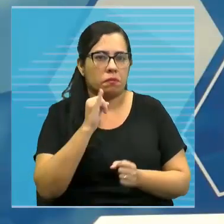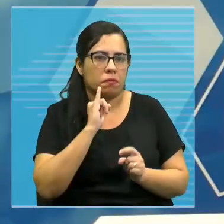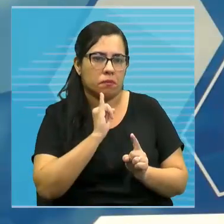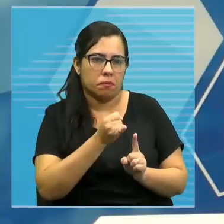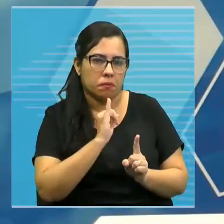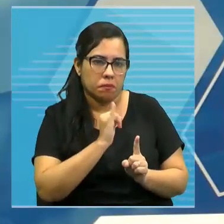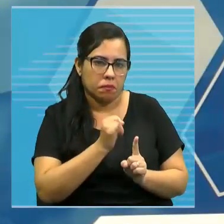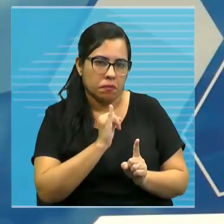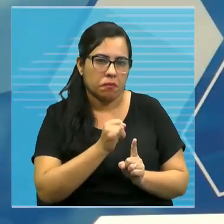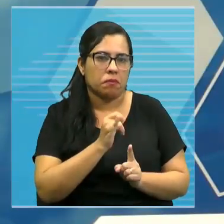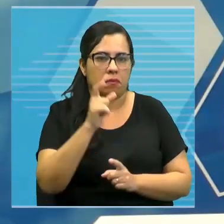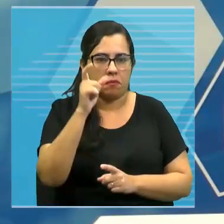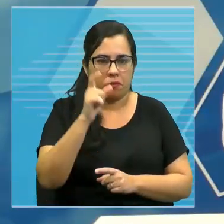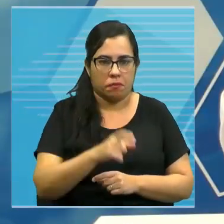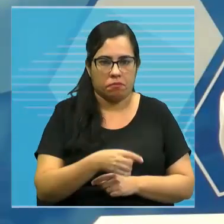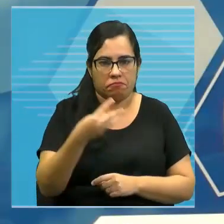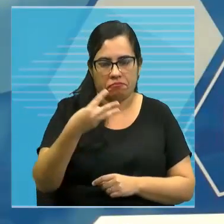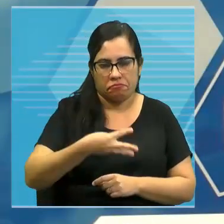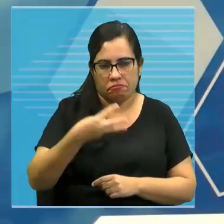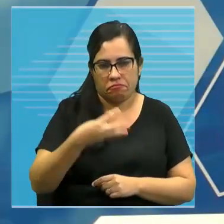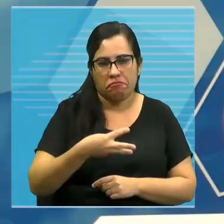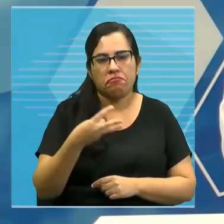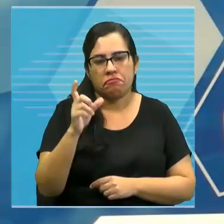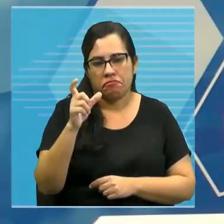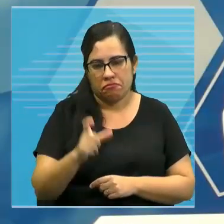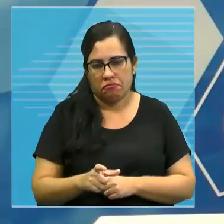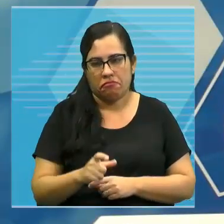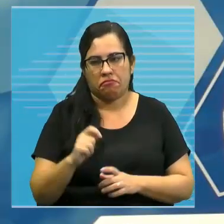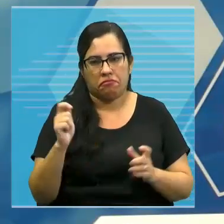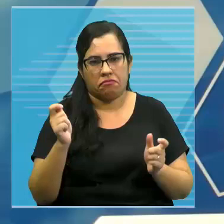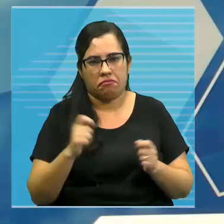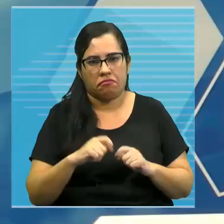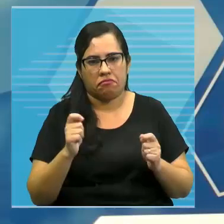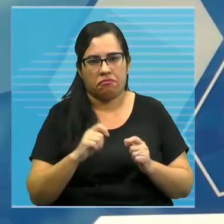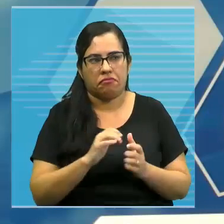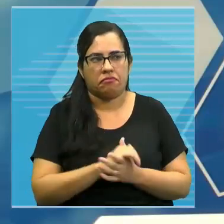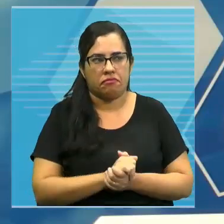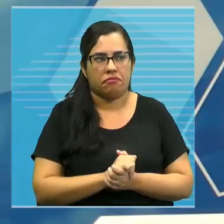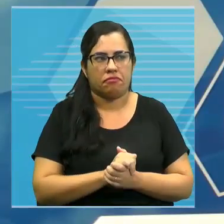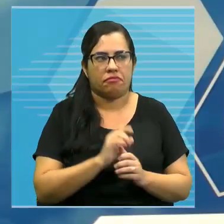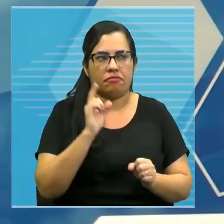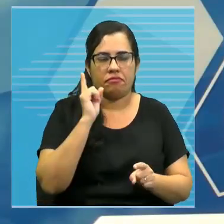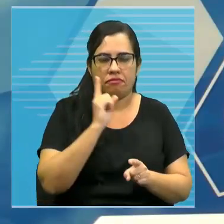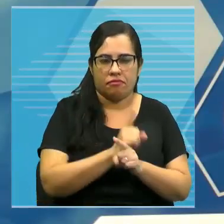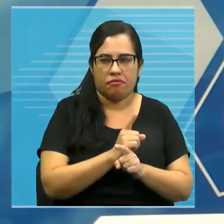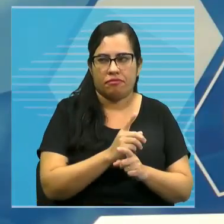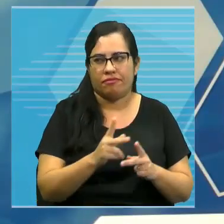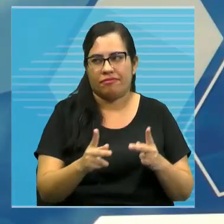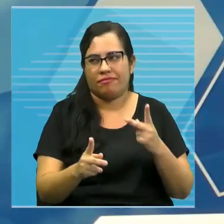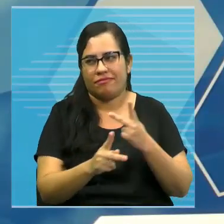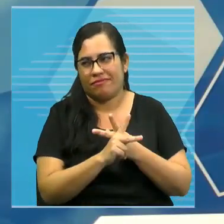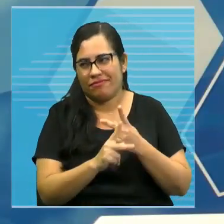em terceira pessoa então é onde geralmente os pronomes aparecem para a gente né